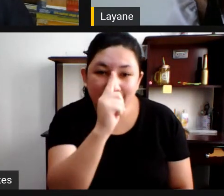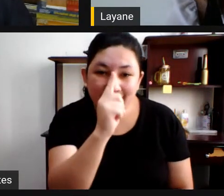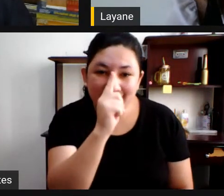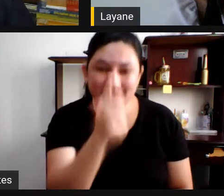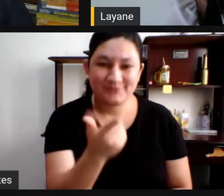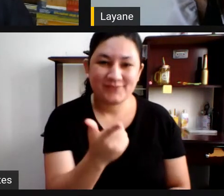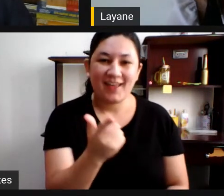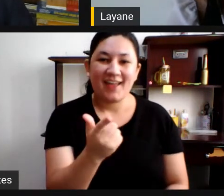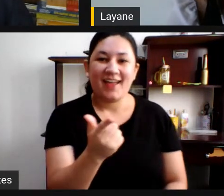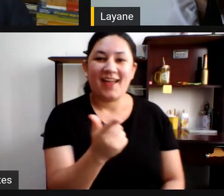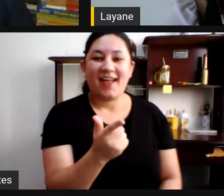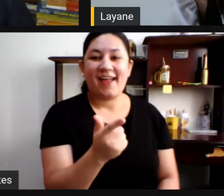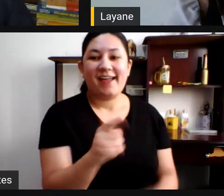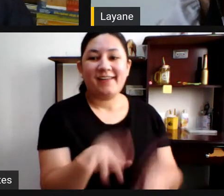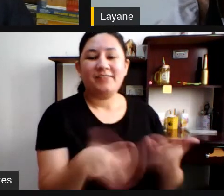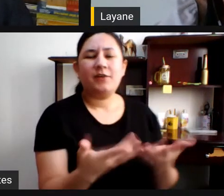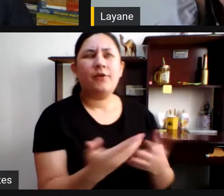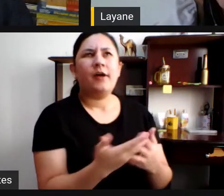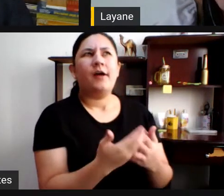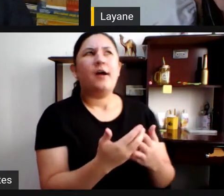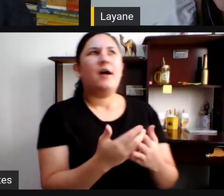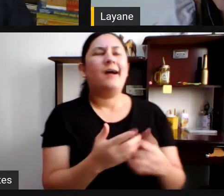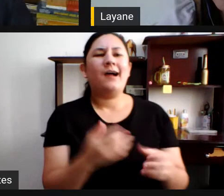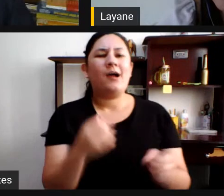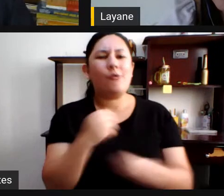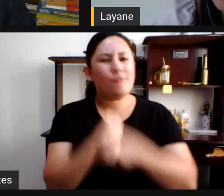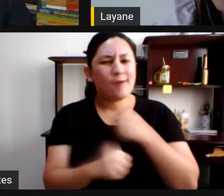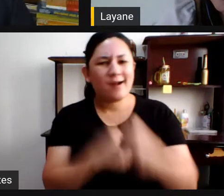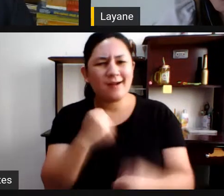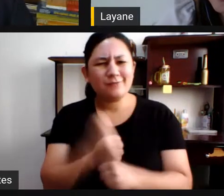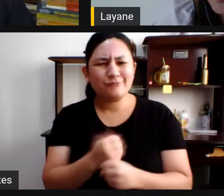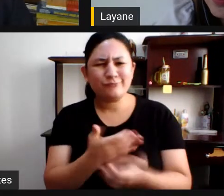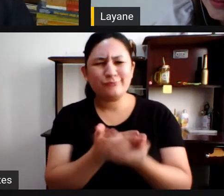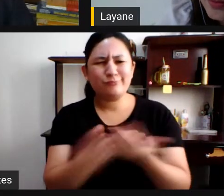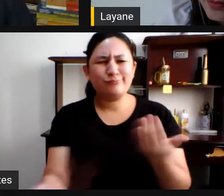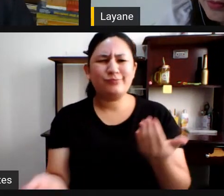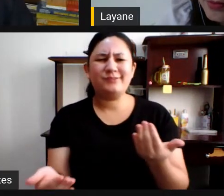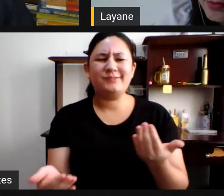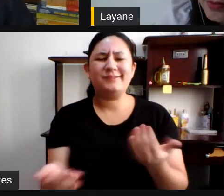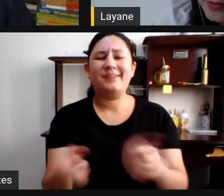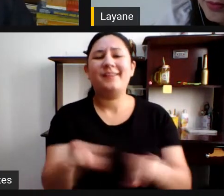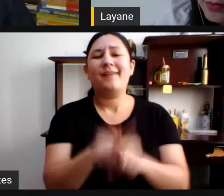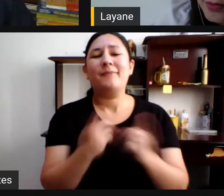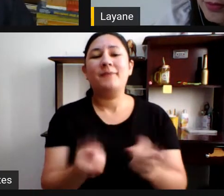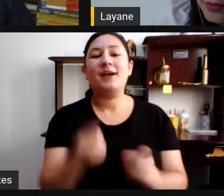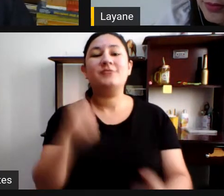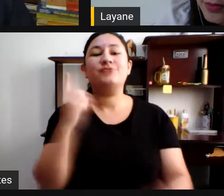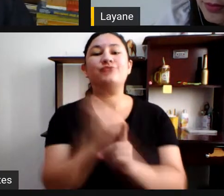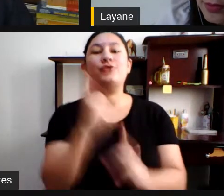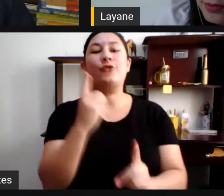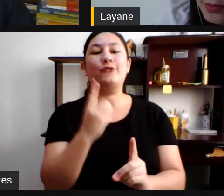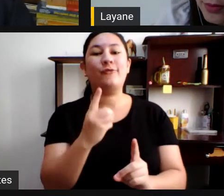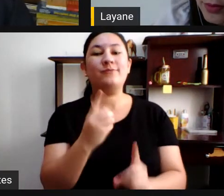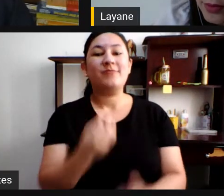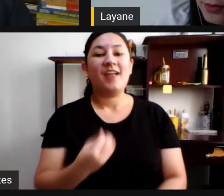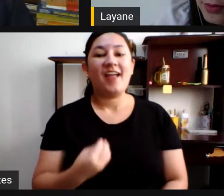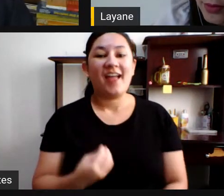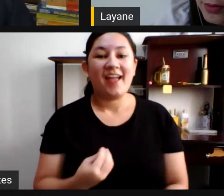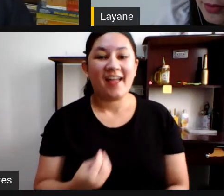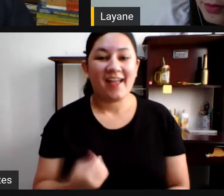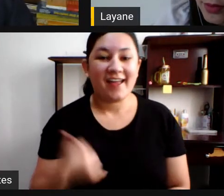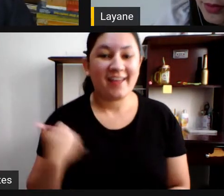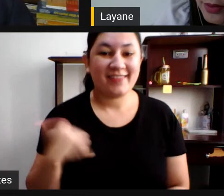ele diz naquele ano tão perdido foi a única coisa boa que me aconteceu foi me encontrar aos 15 anos com o texto do Heródoto